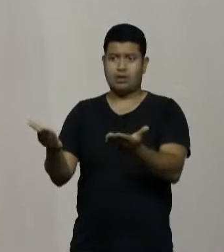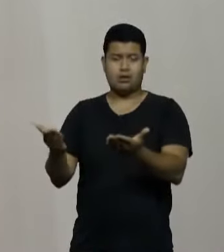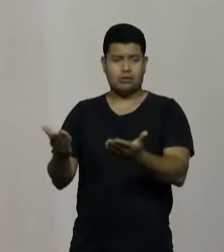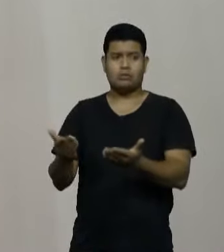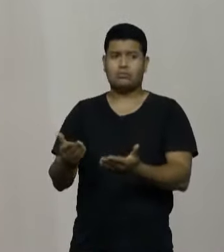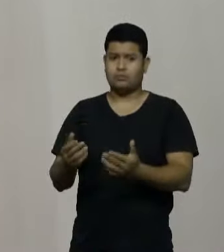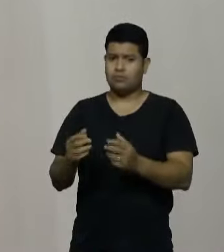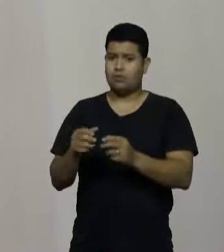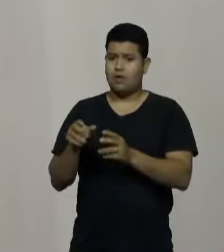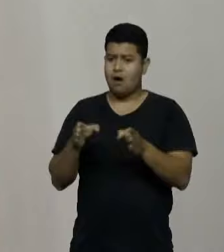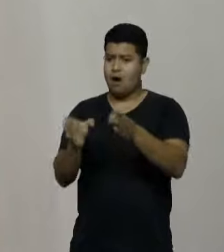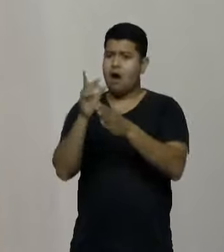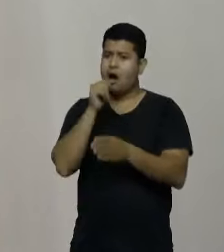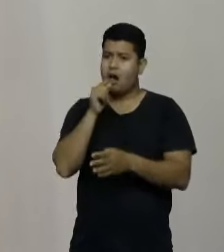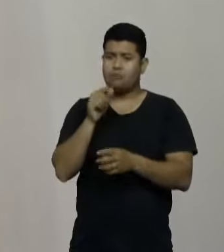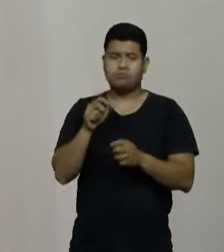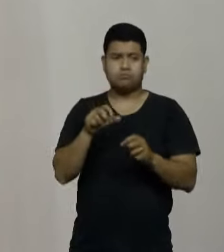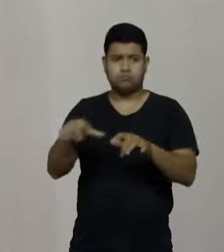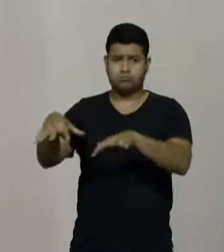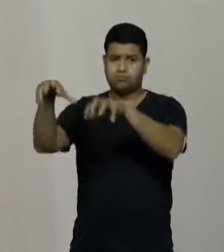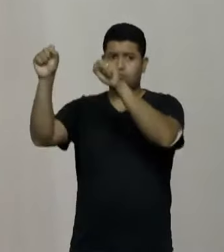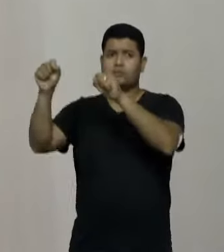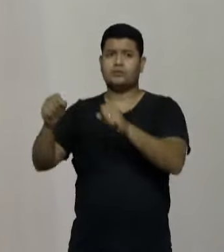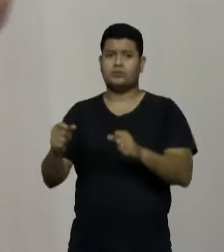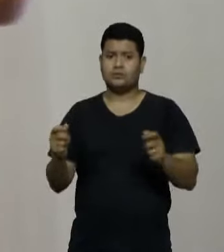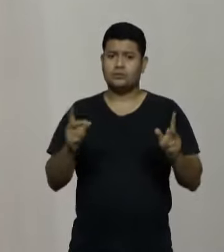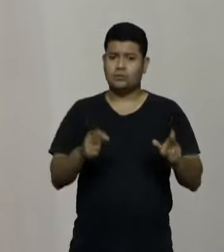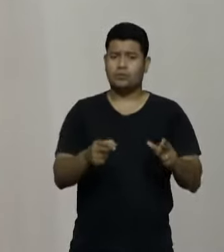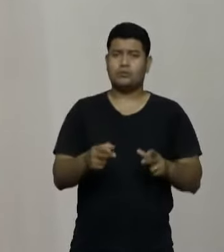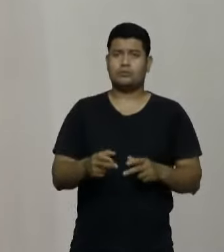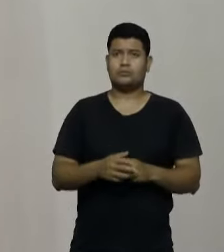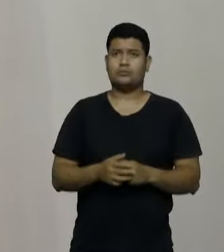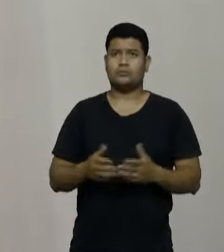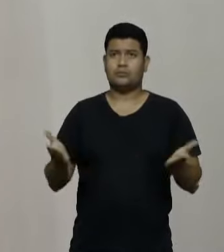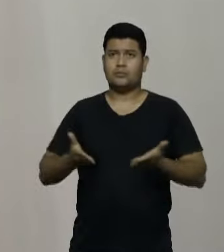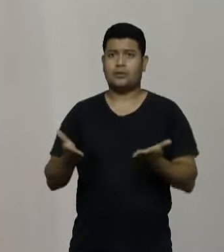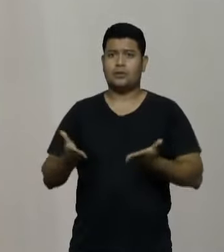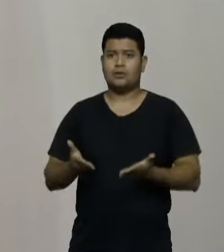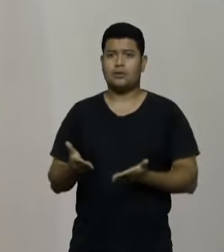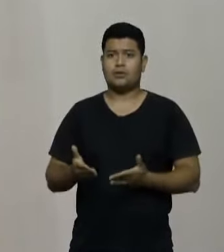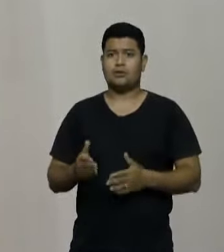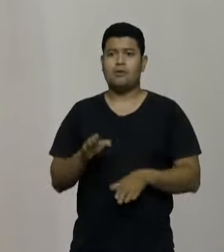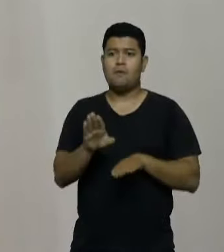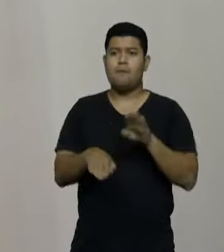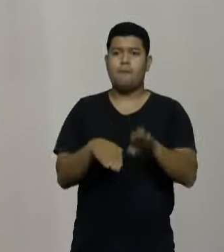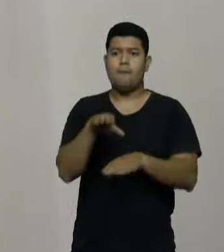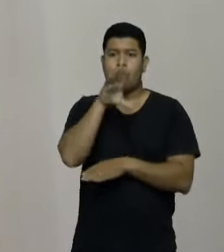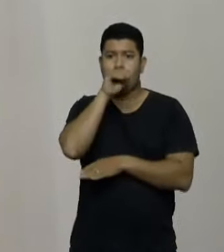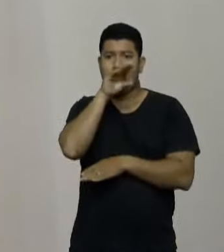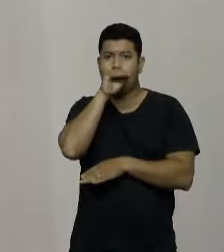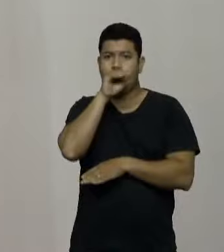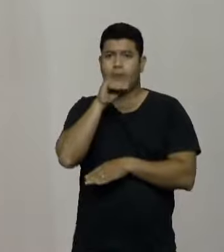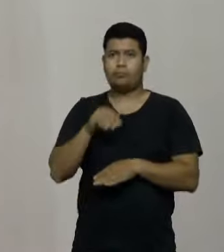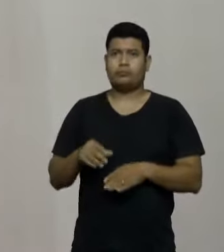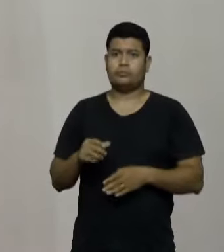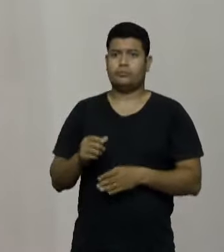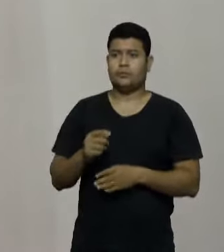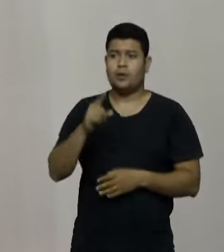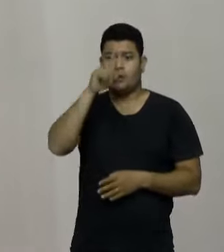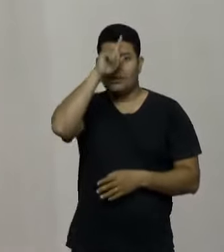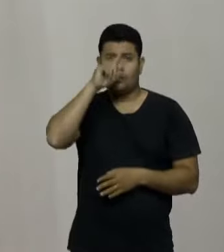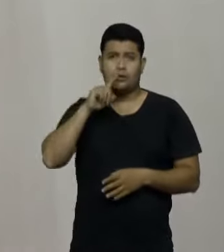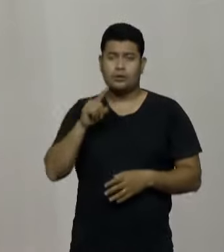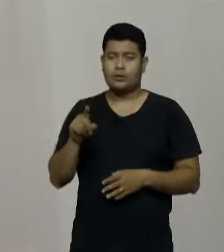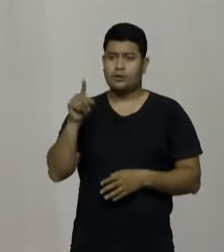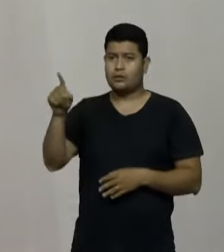fazendo para levar o nosso dinheiro? Botaram um pato amarelo lá na Avenida Paulista e estão vindo